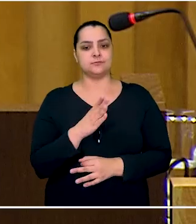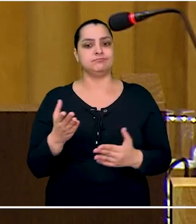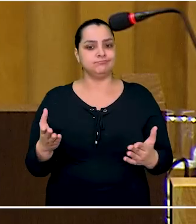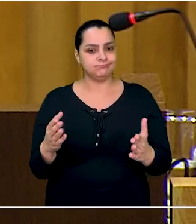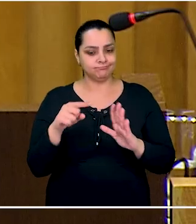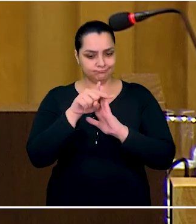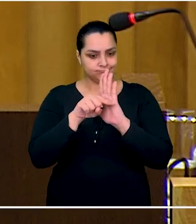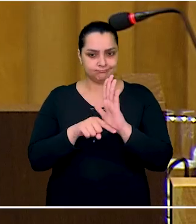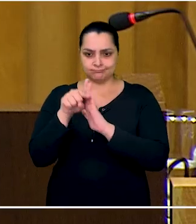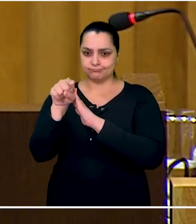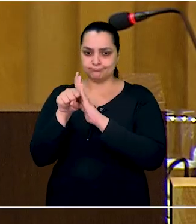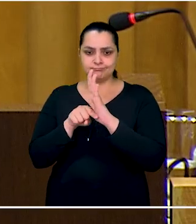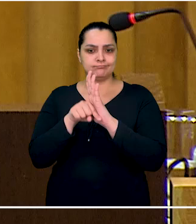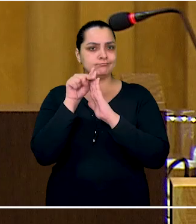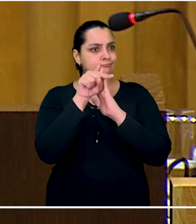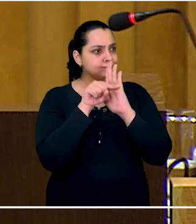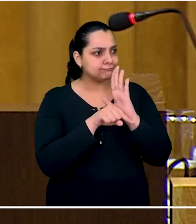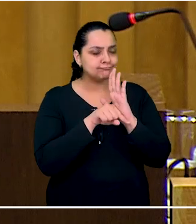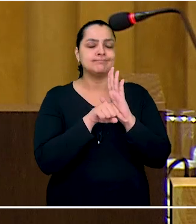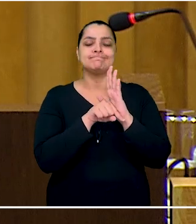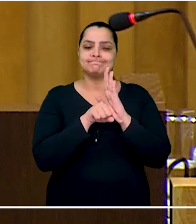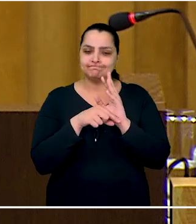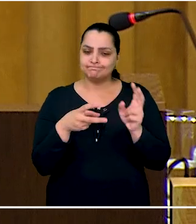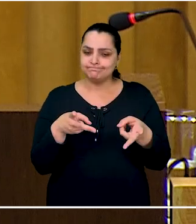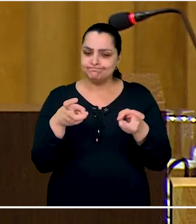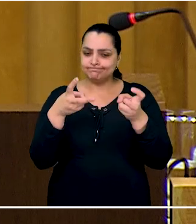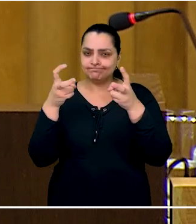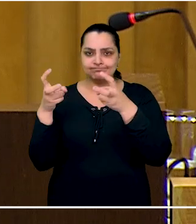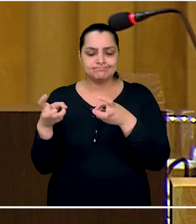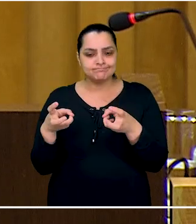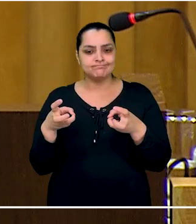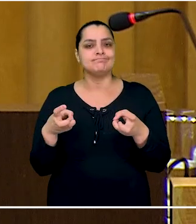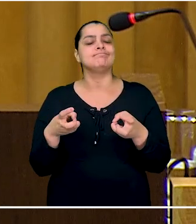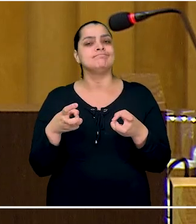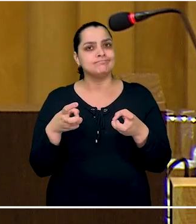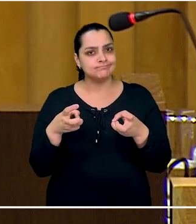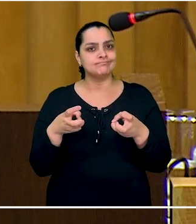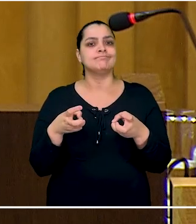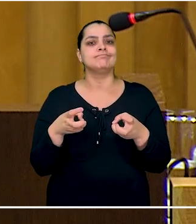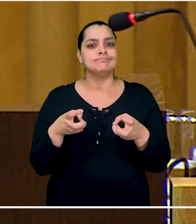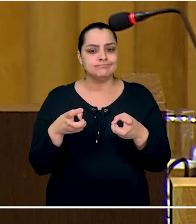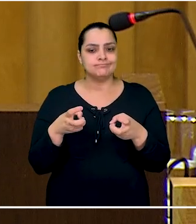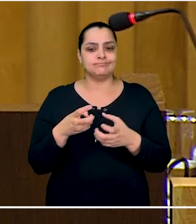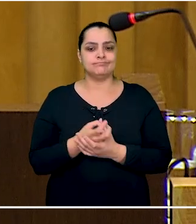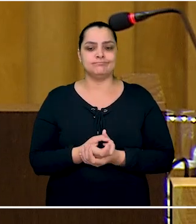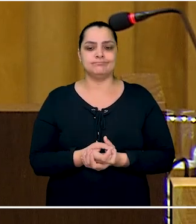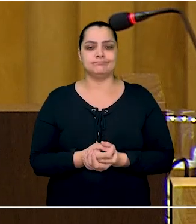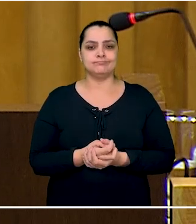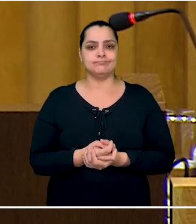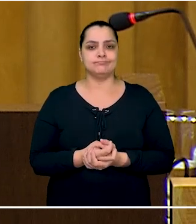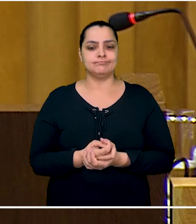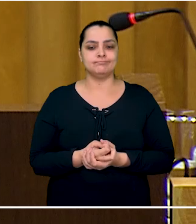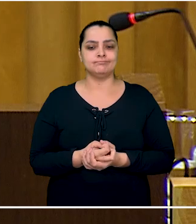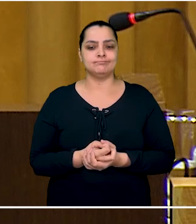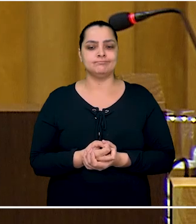bancas examinadoras tiveram a observância quase que